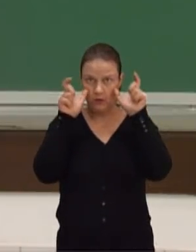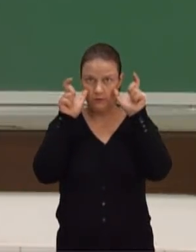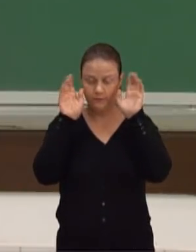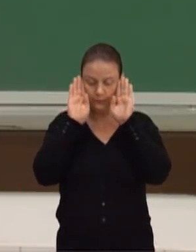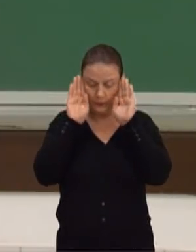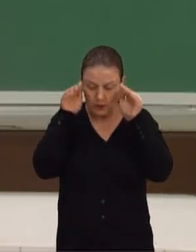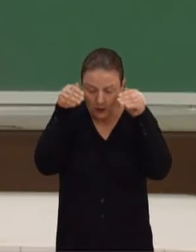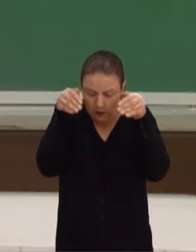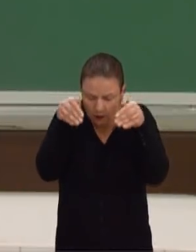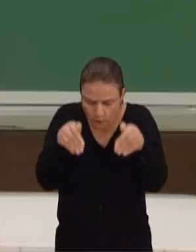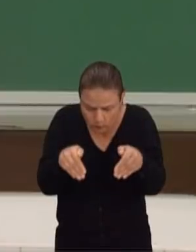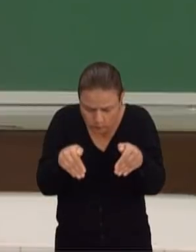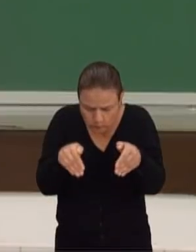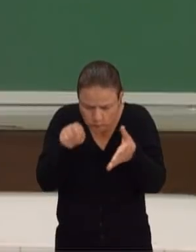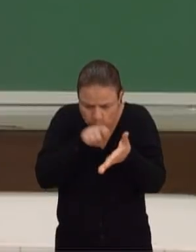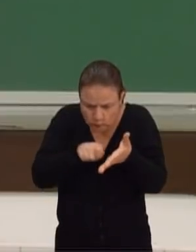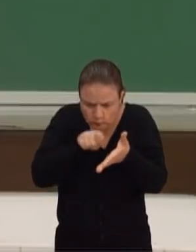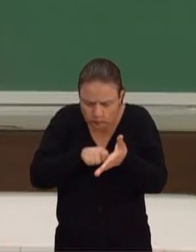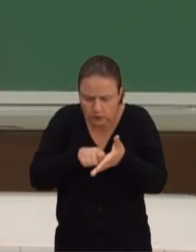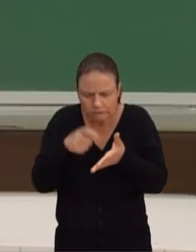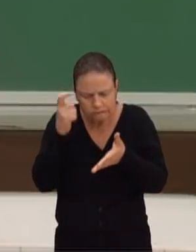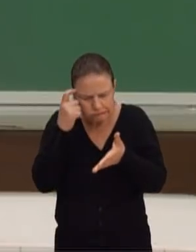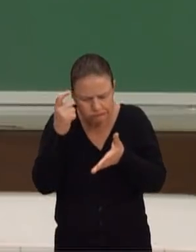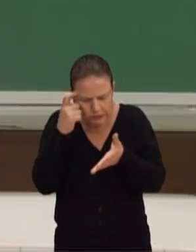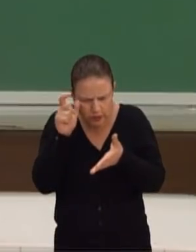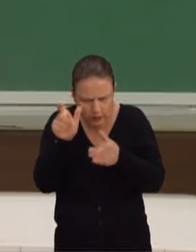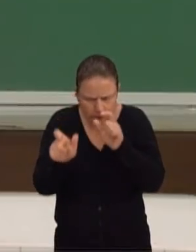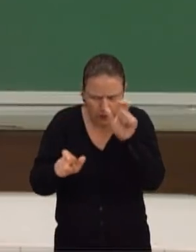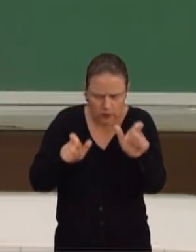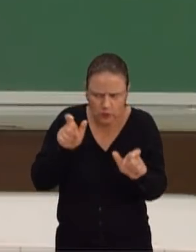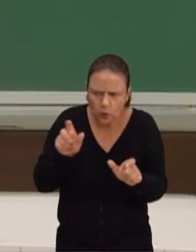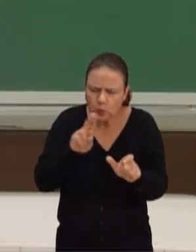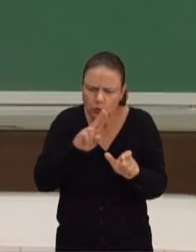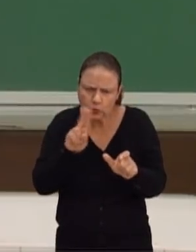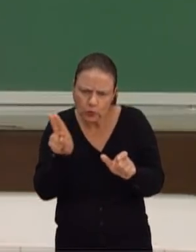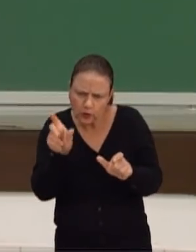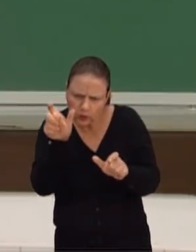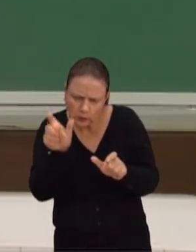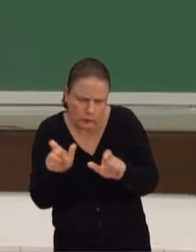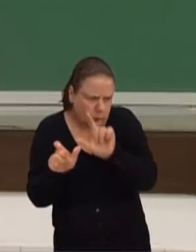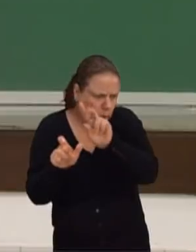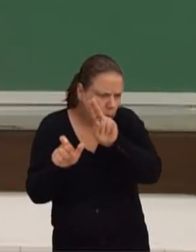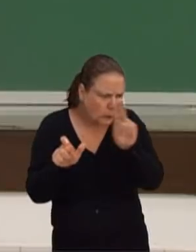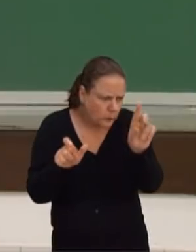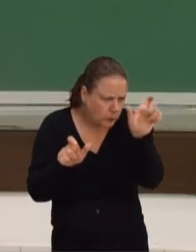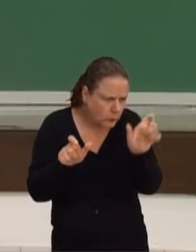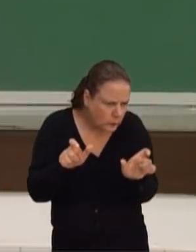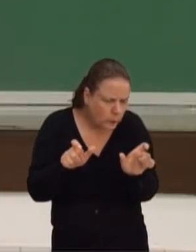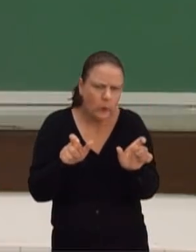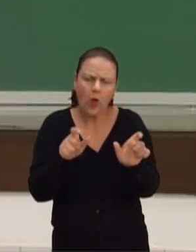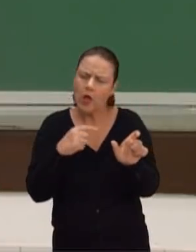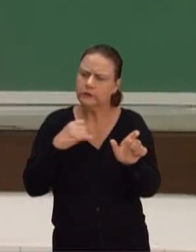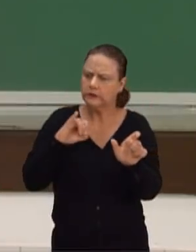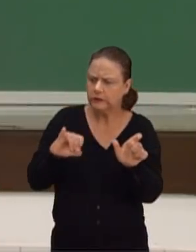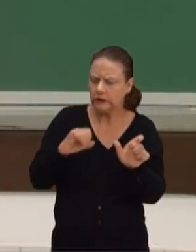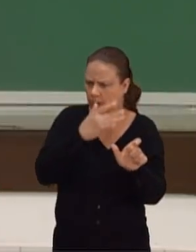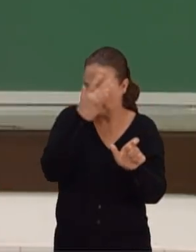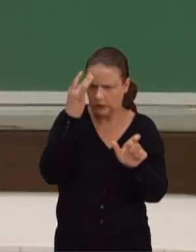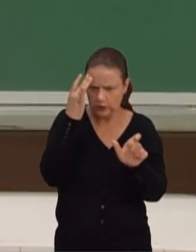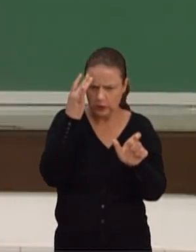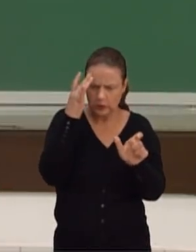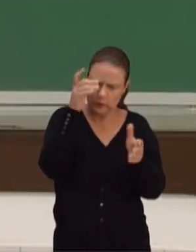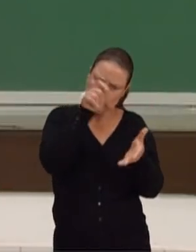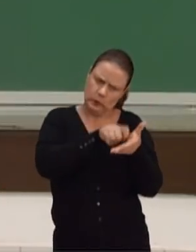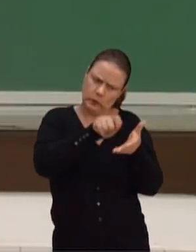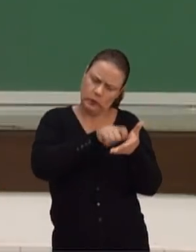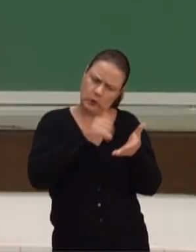Bom, agora eu vou pensar meu personagem, vou pensar no espaço, vou pensar se o meu narrador é de primeira ou terceira